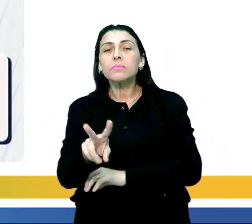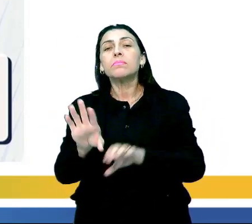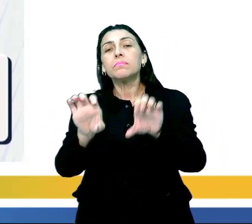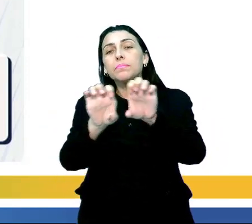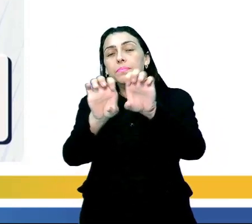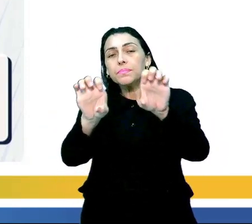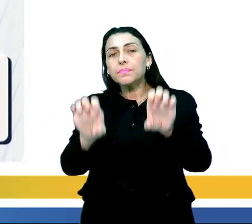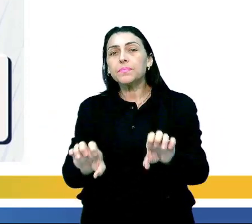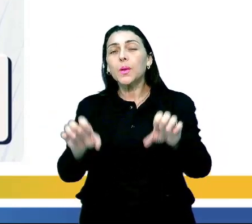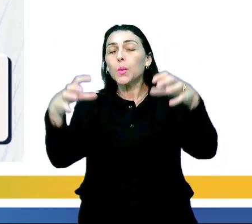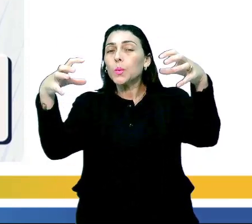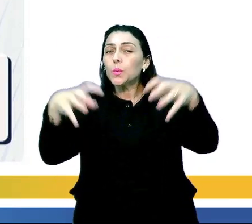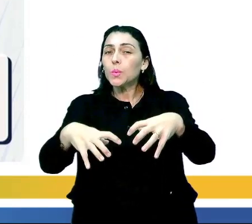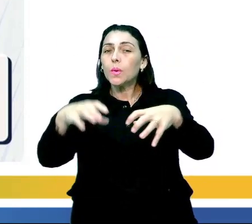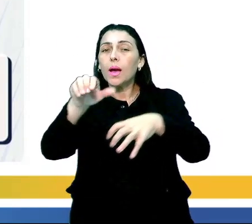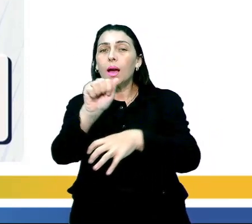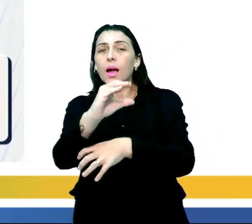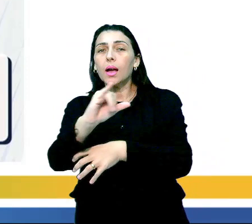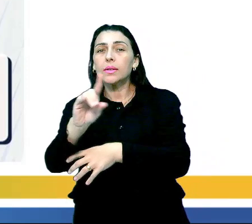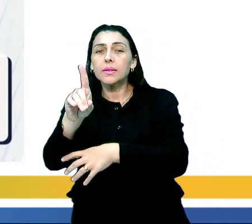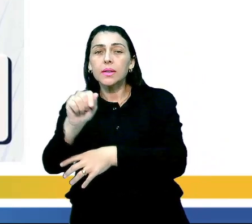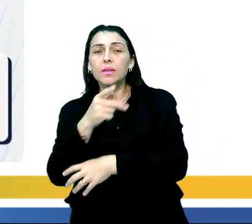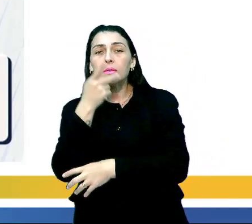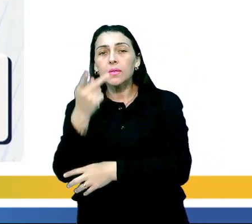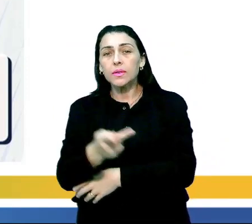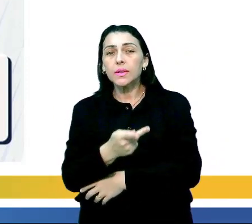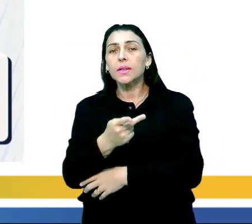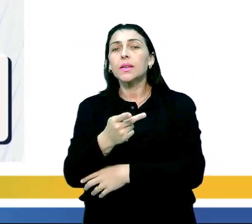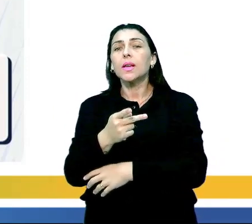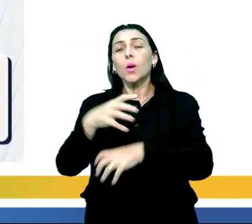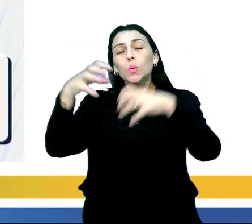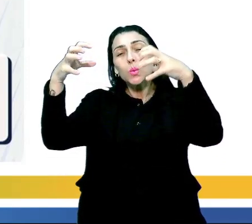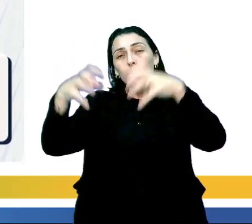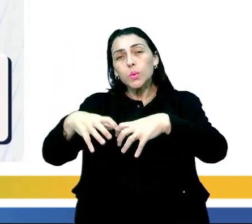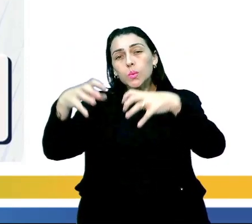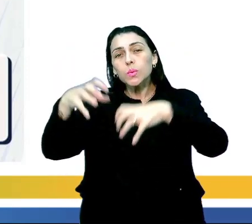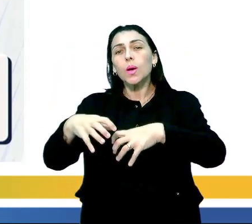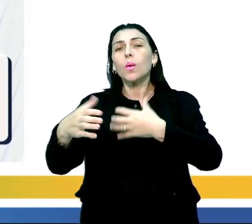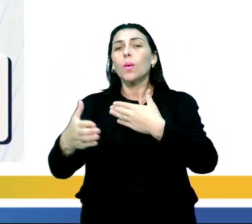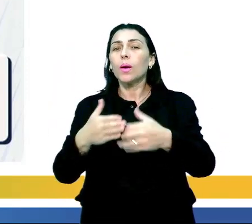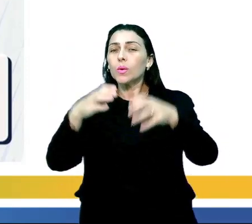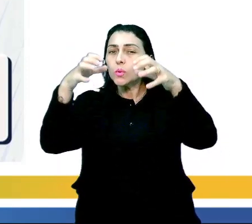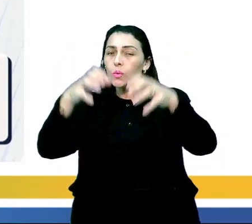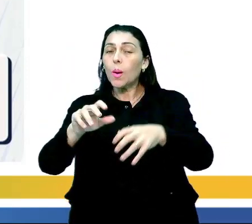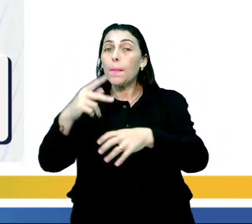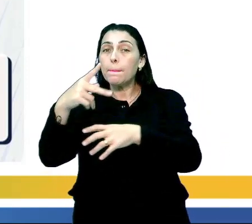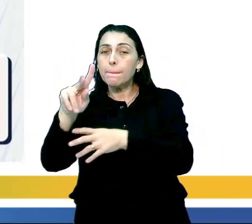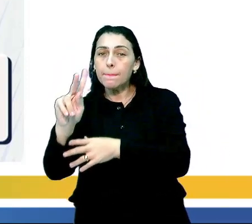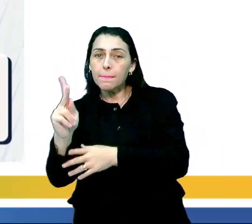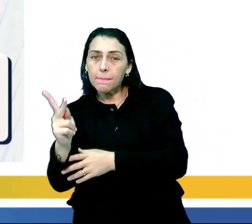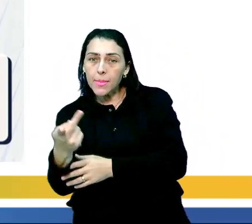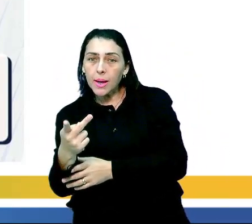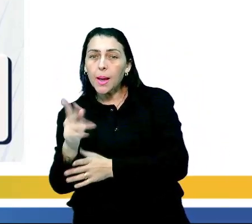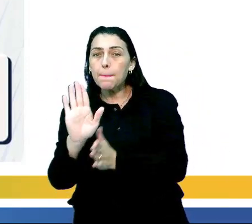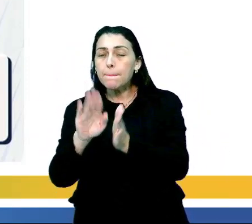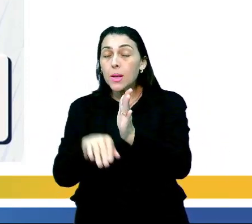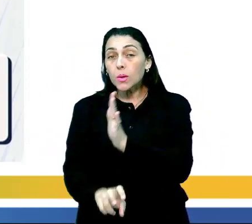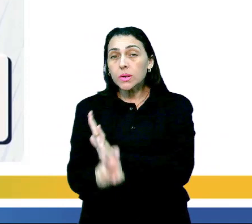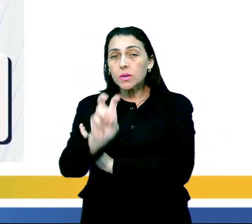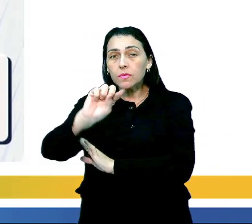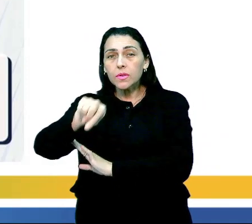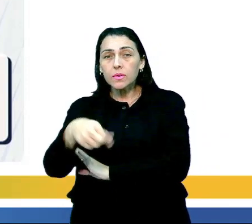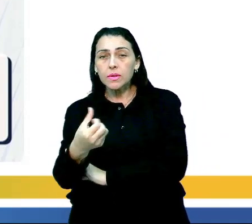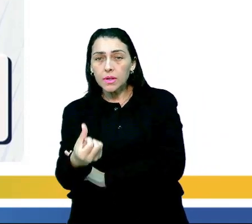esquema, chuva ácida, que diz o seguinte: chama-se de chuva ácida qualquer chuva com pH menor